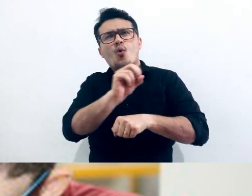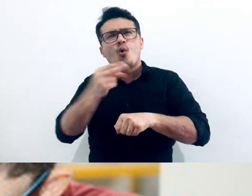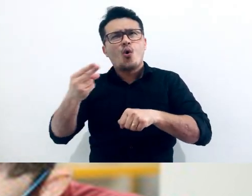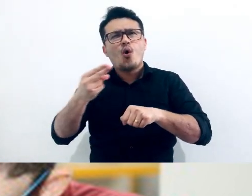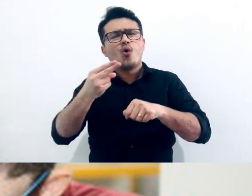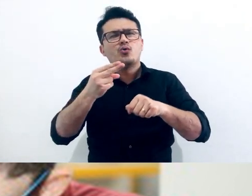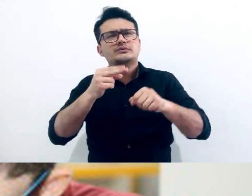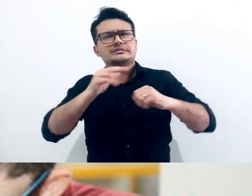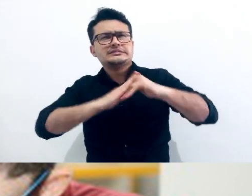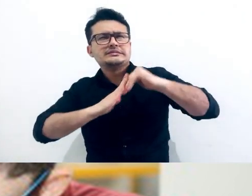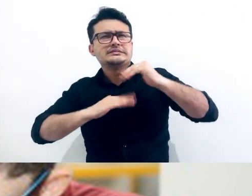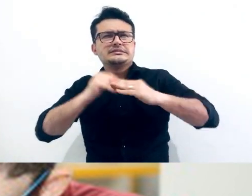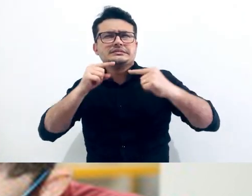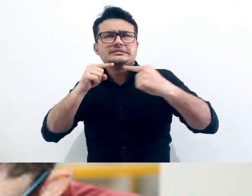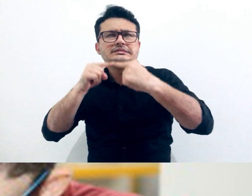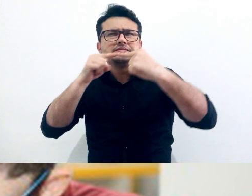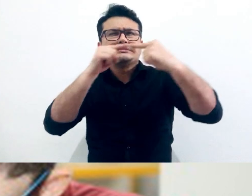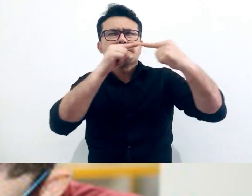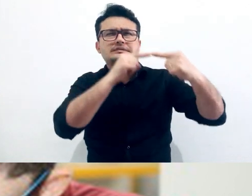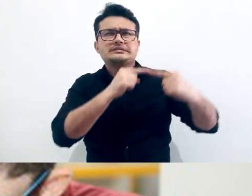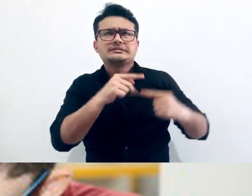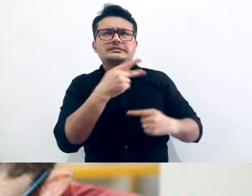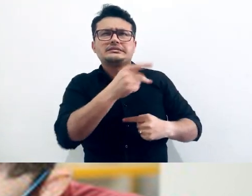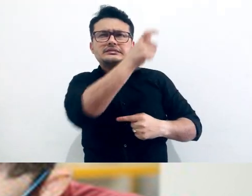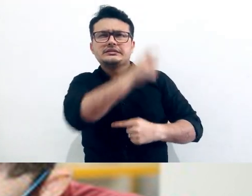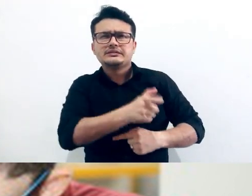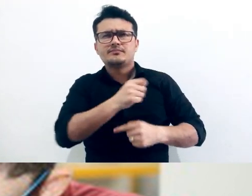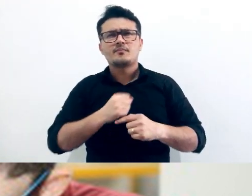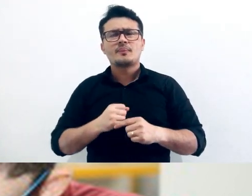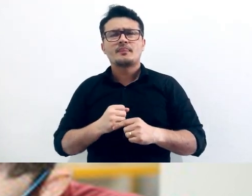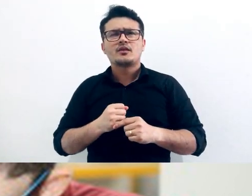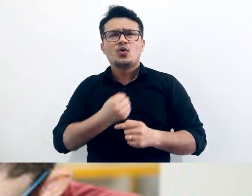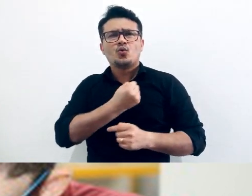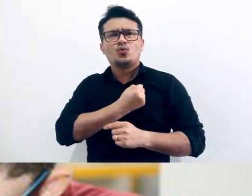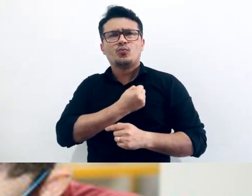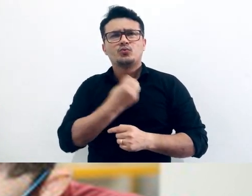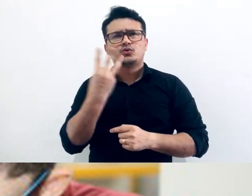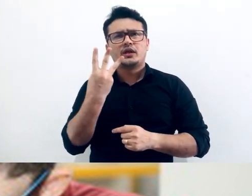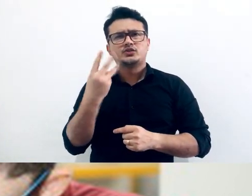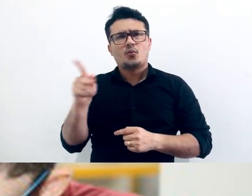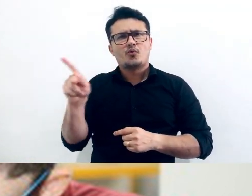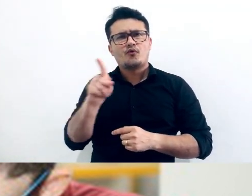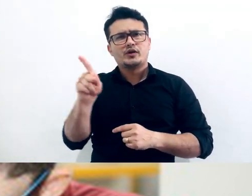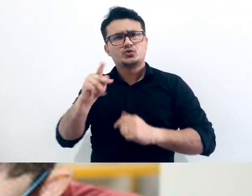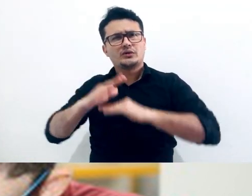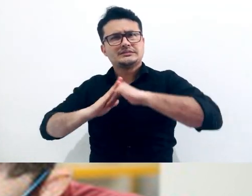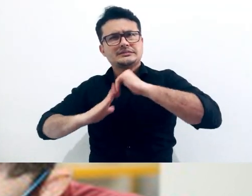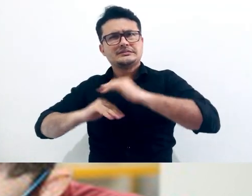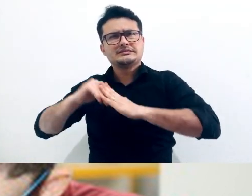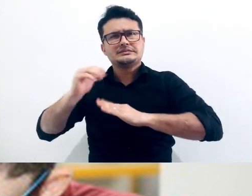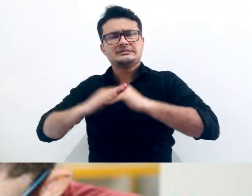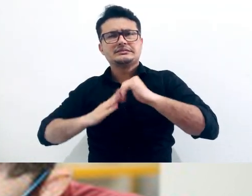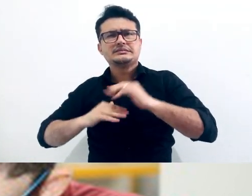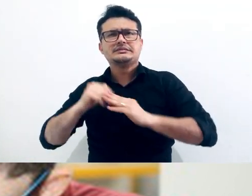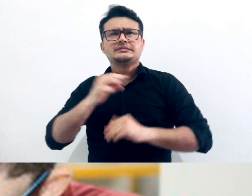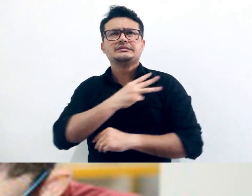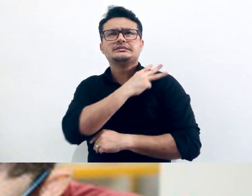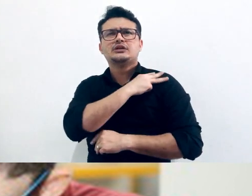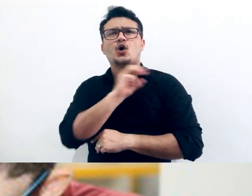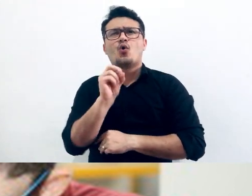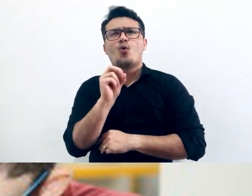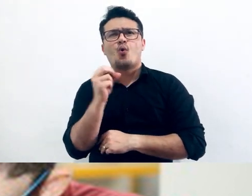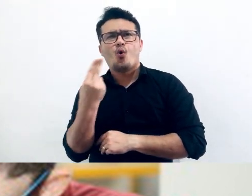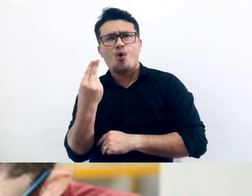recursos educativos e organização específicas para atender às suas necessidades. E no inciso 3, professores